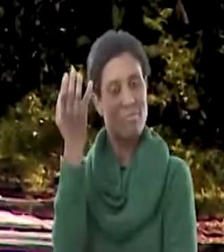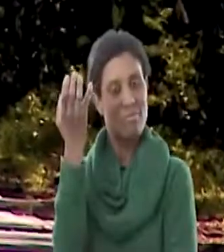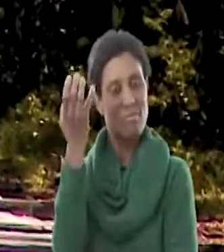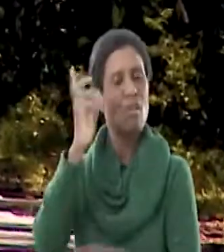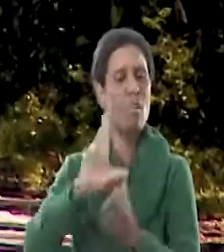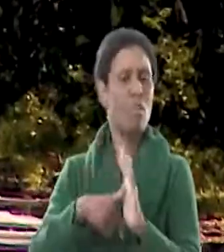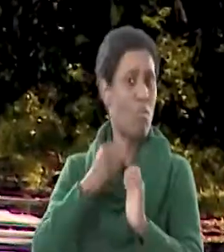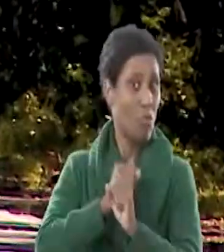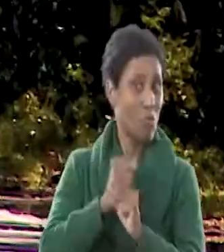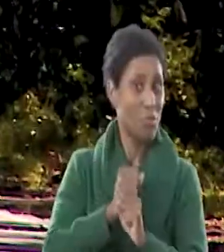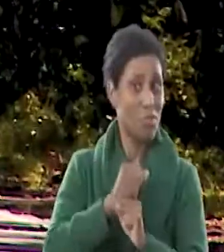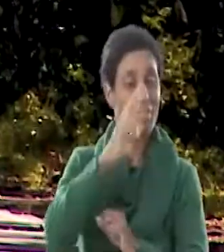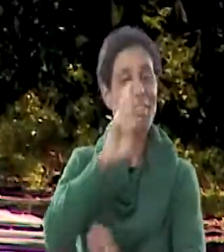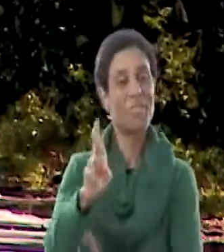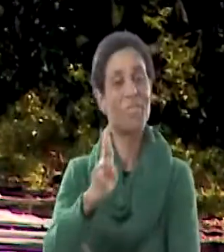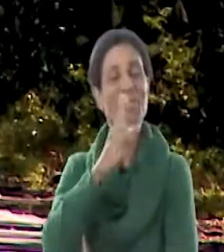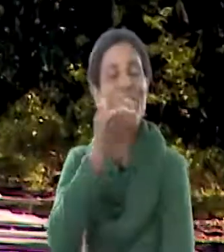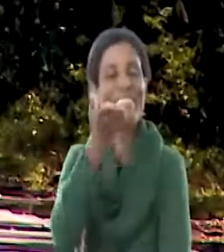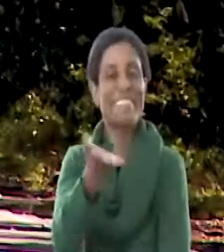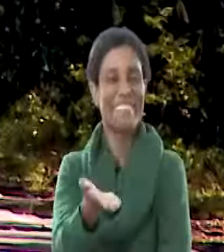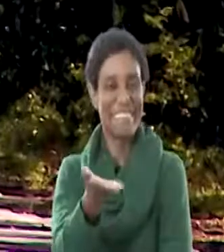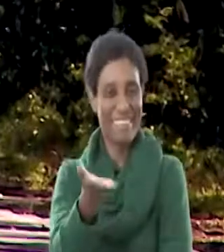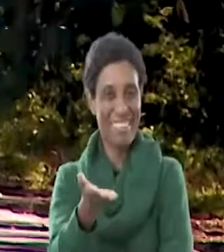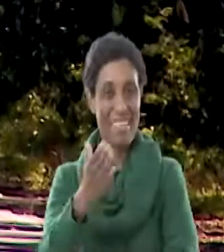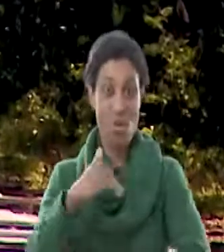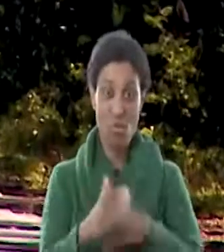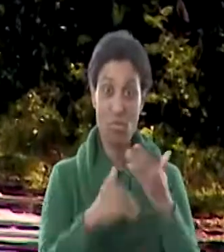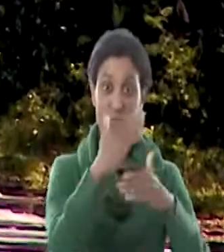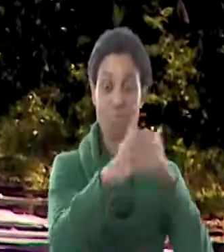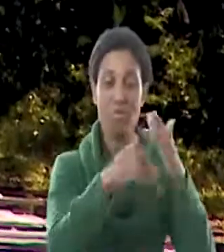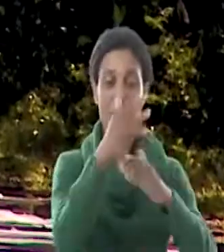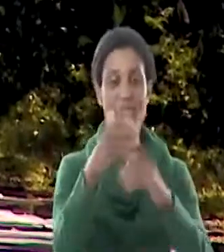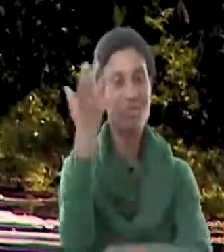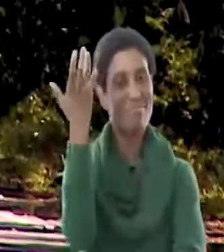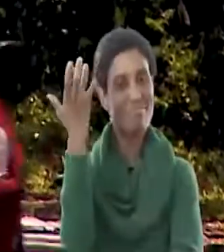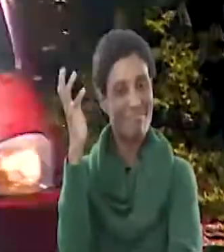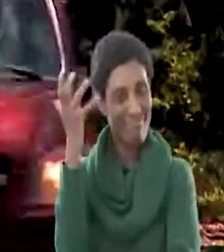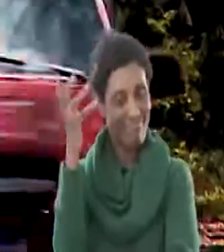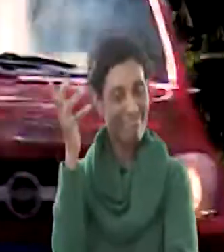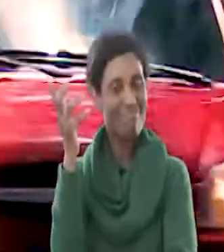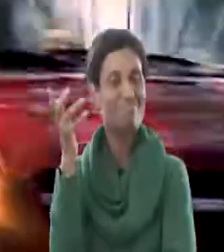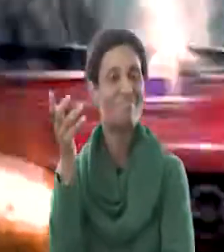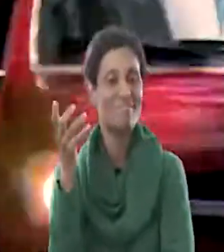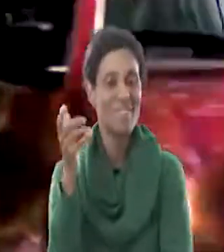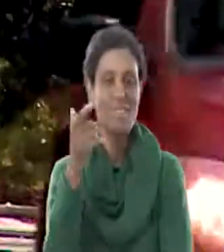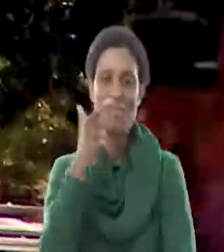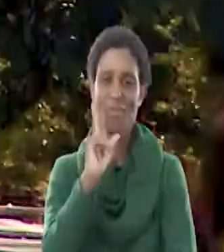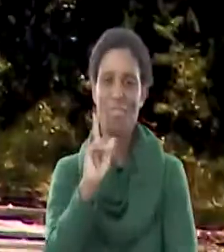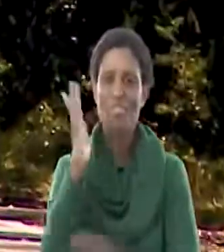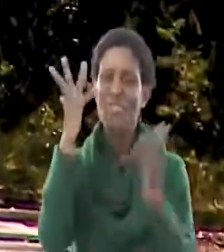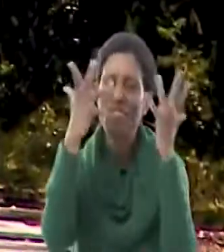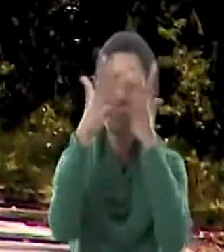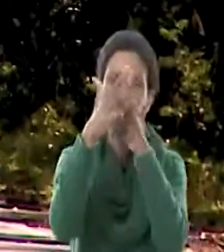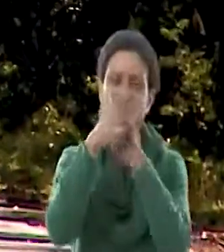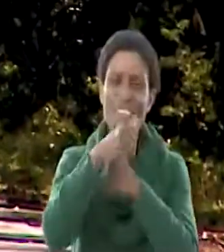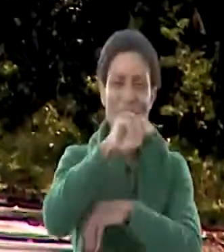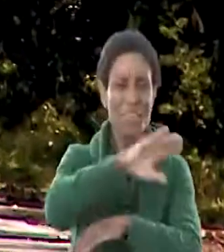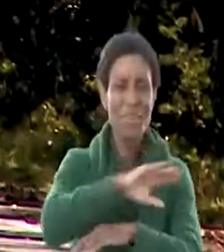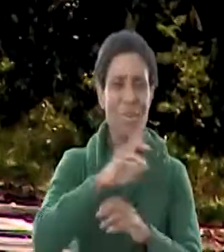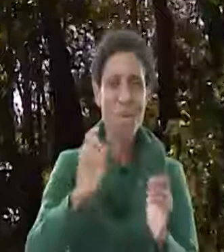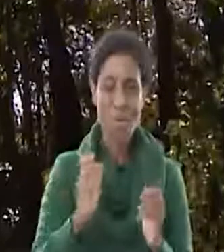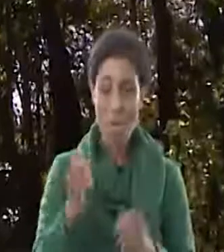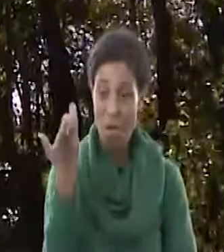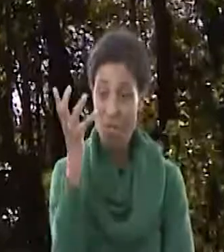robusta. Após alguns anos, o resultado é este. O desenvolvimento dos vegetais proporcionou o surgimento desta